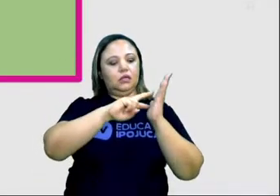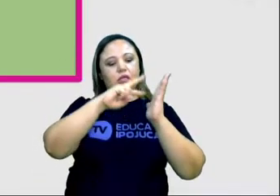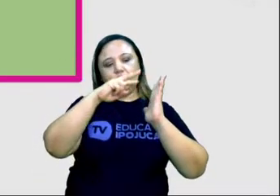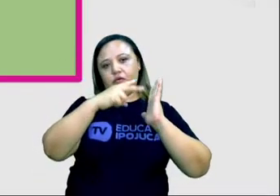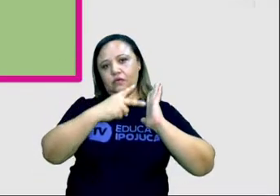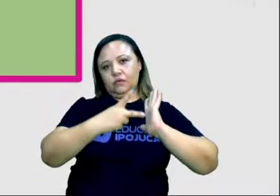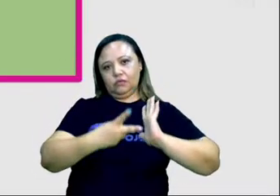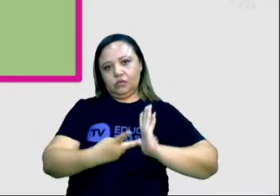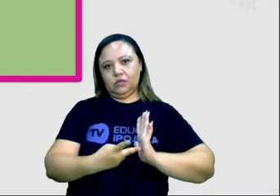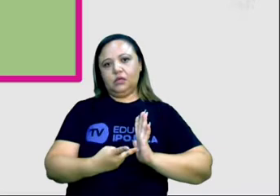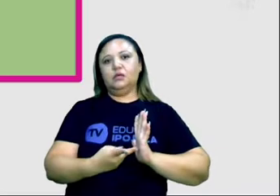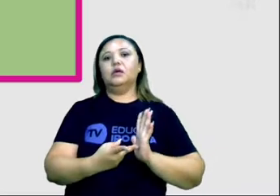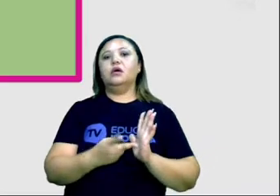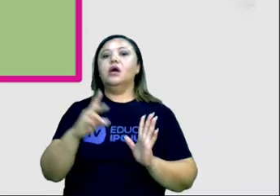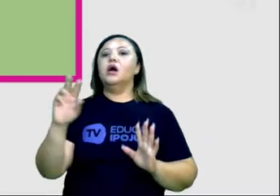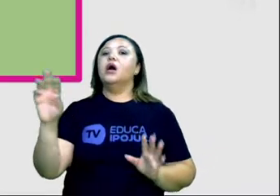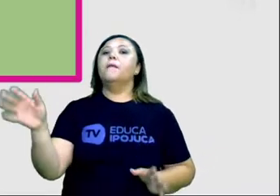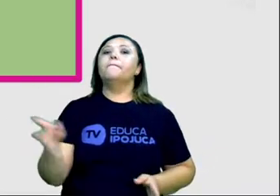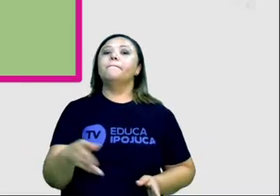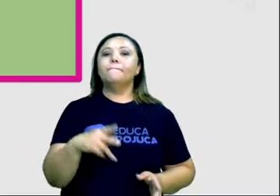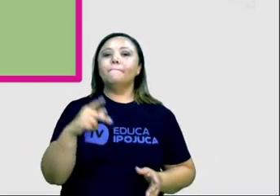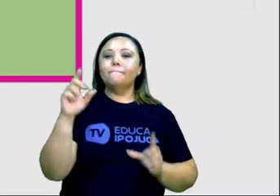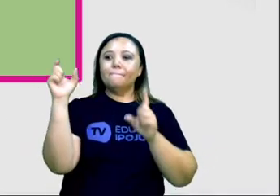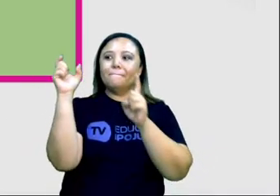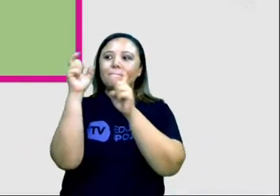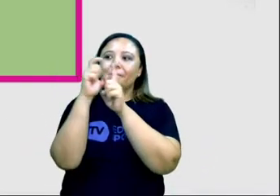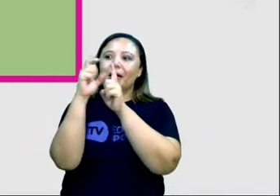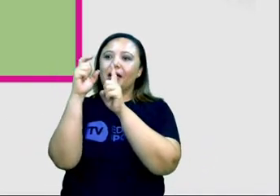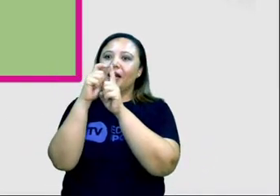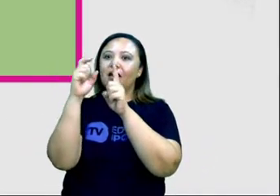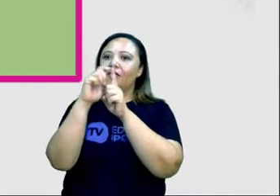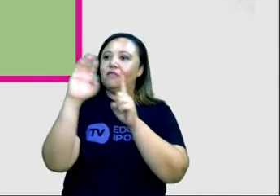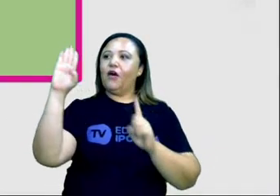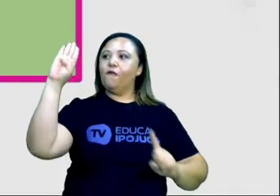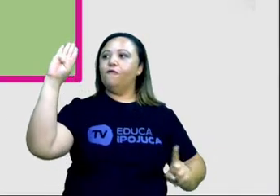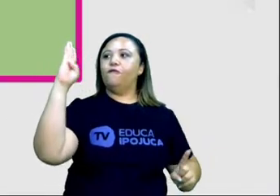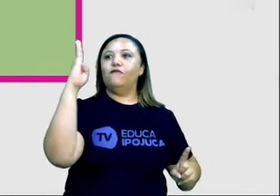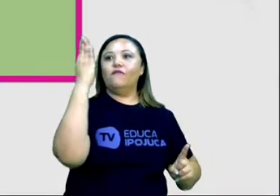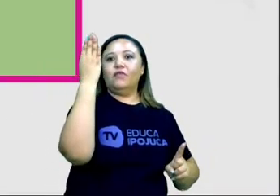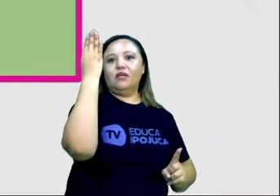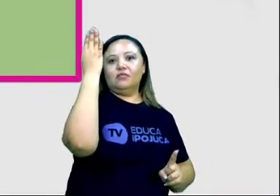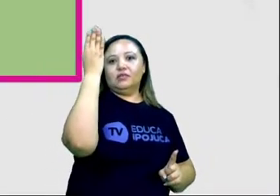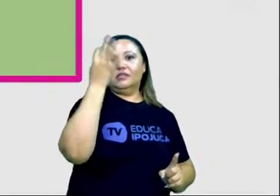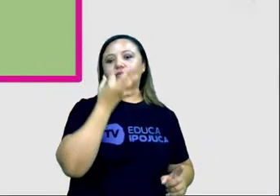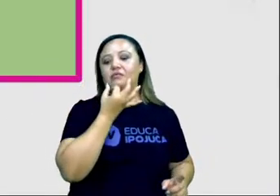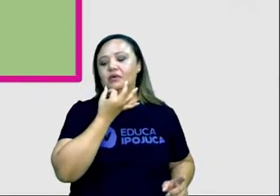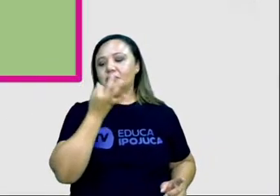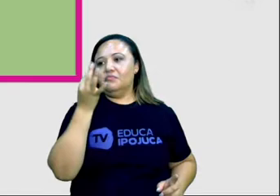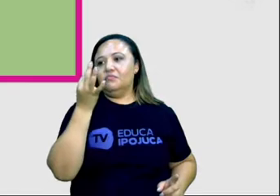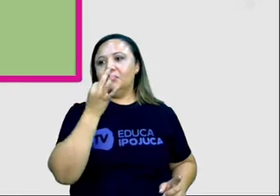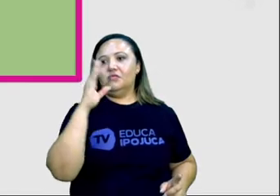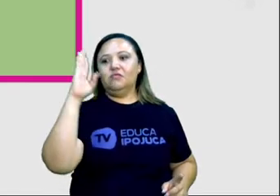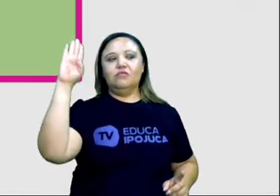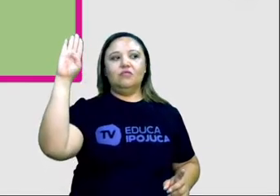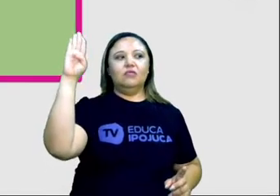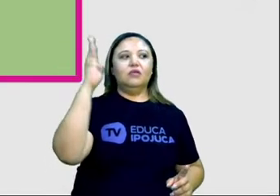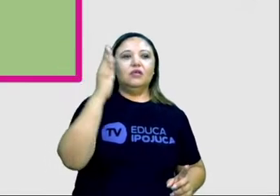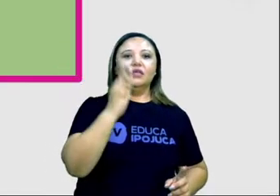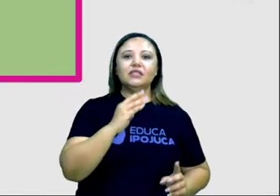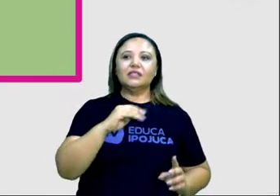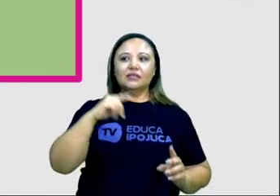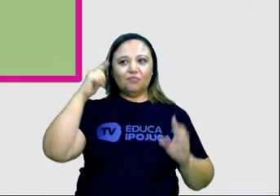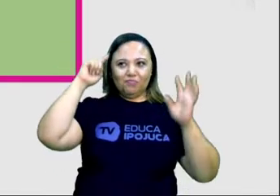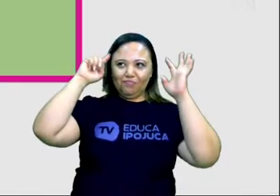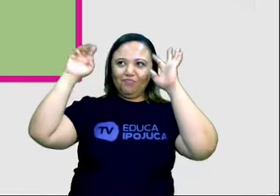falacia, aquilo que engana ou então ilude a gente. As falácias são construídas por